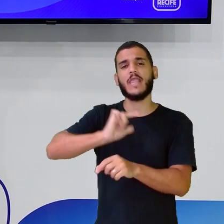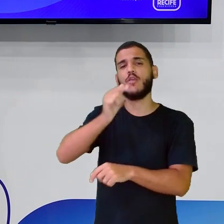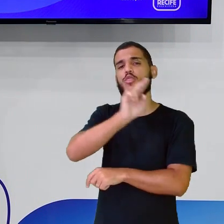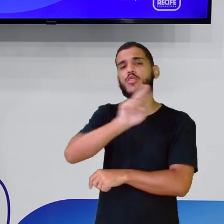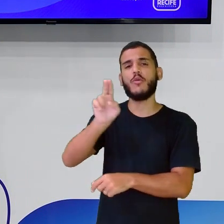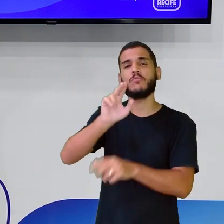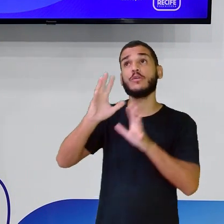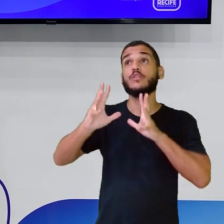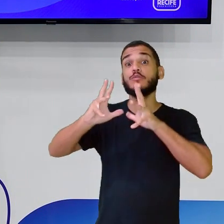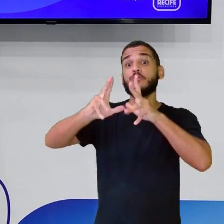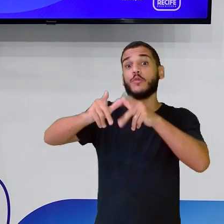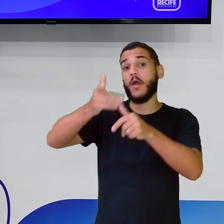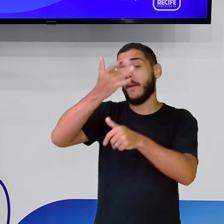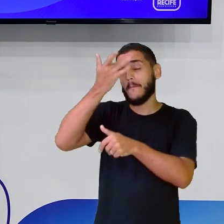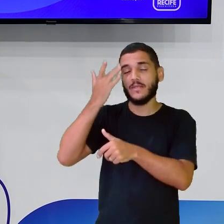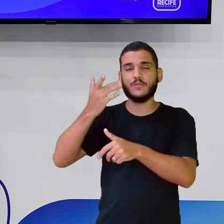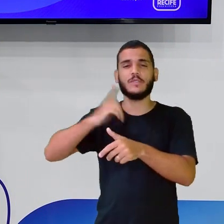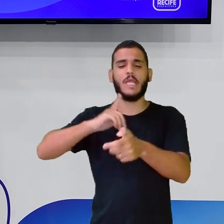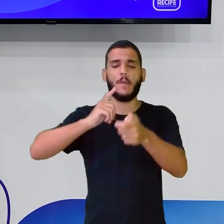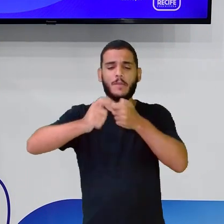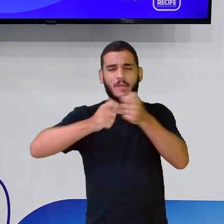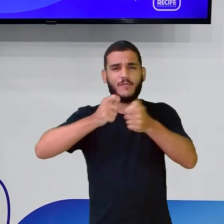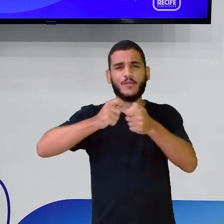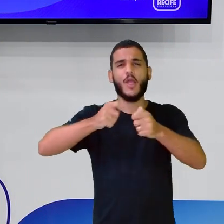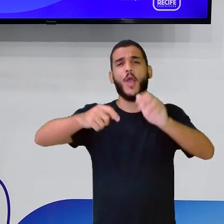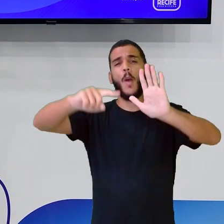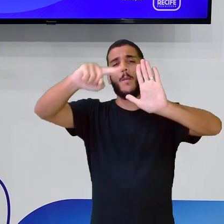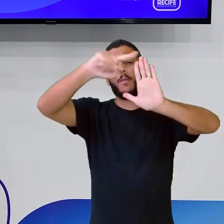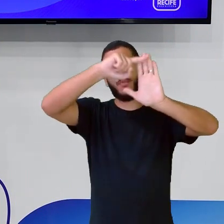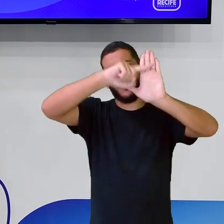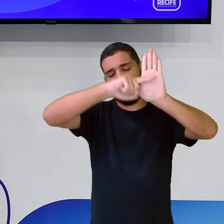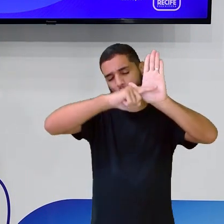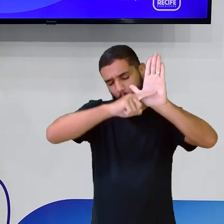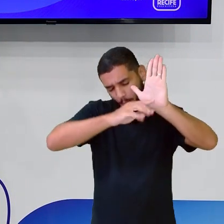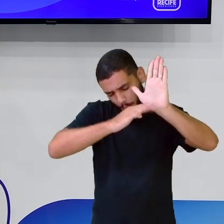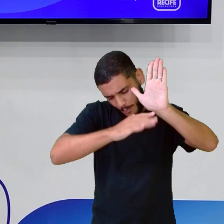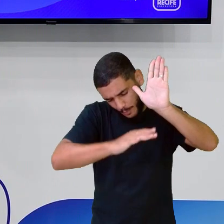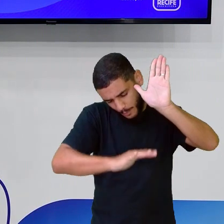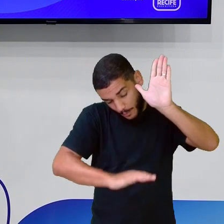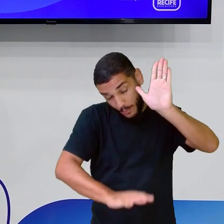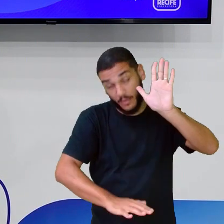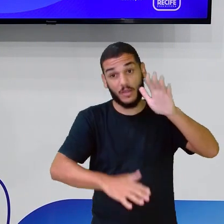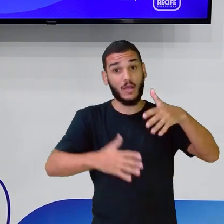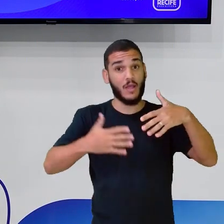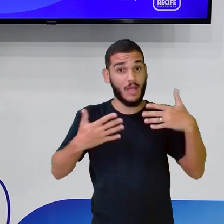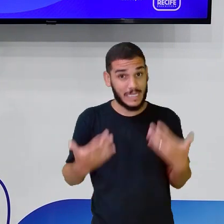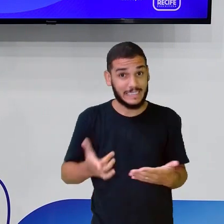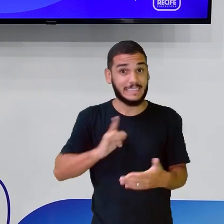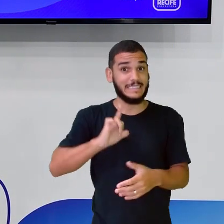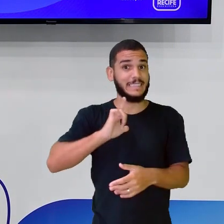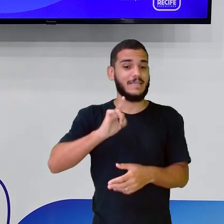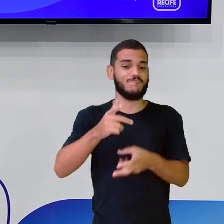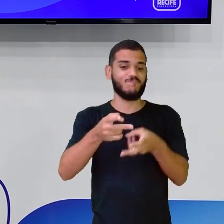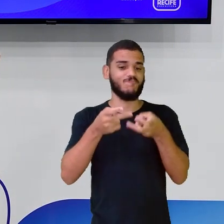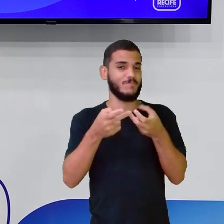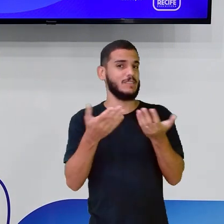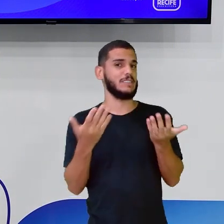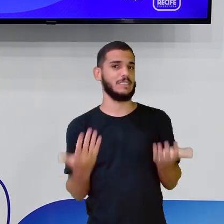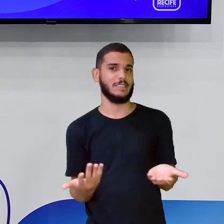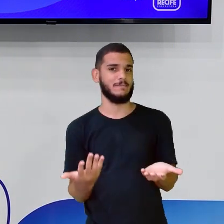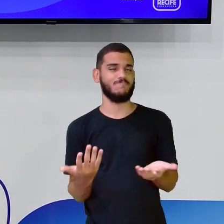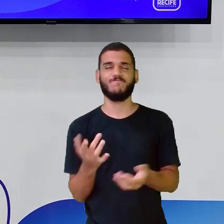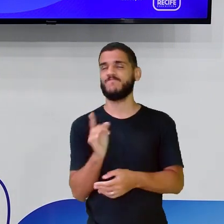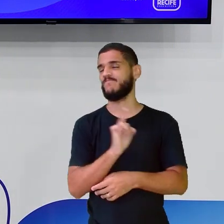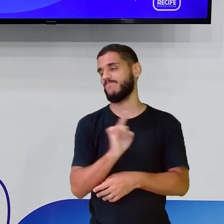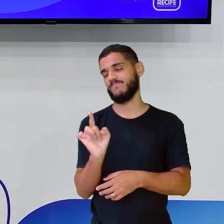de todas as pessoas que foram entrevistadas e fazer um levantamento e uma interpretação? Não, né, gente?